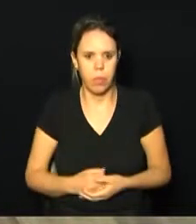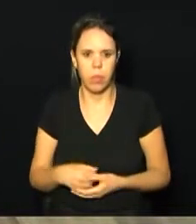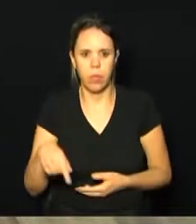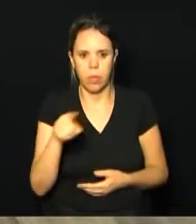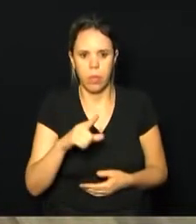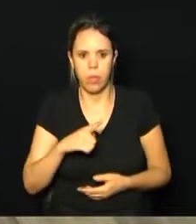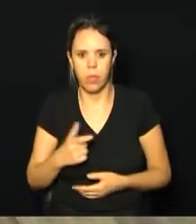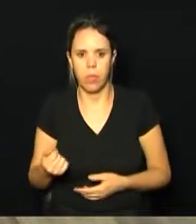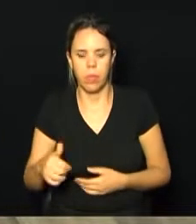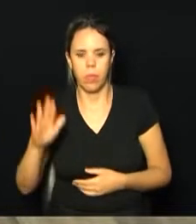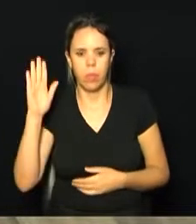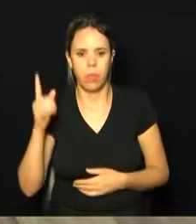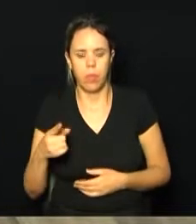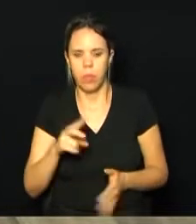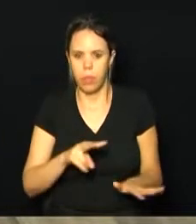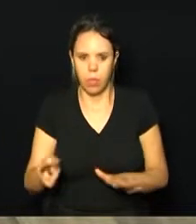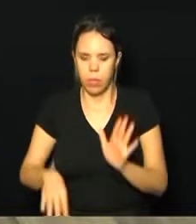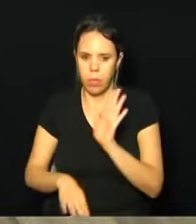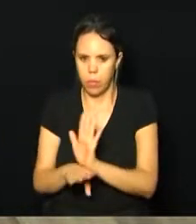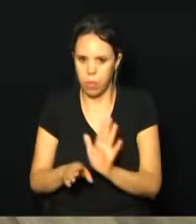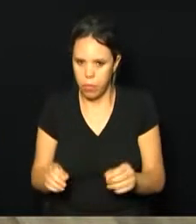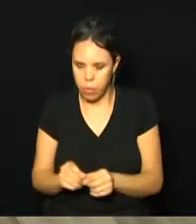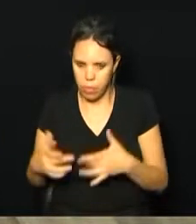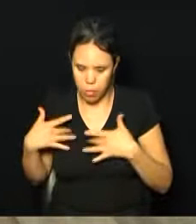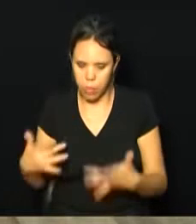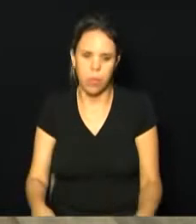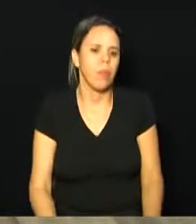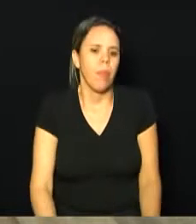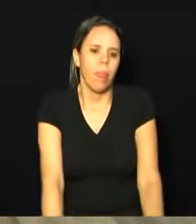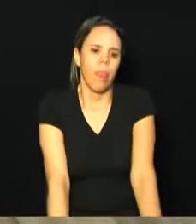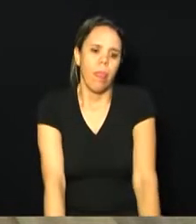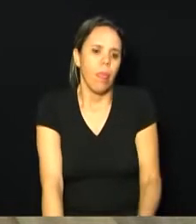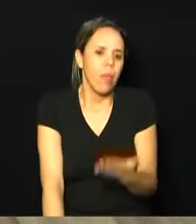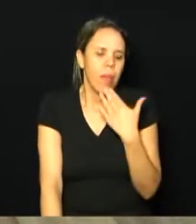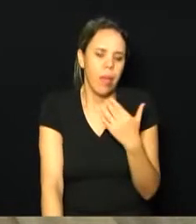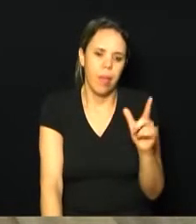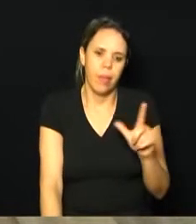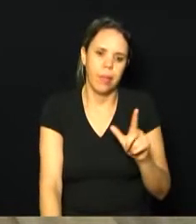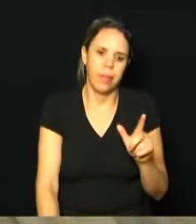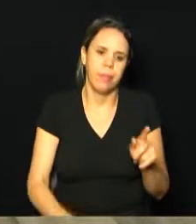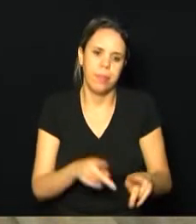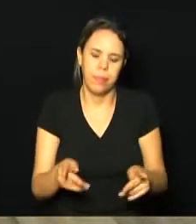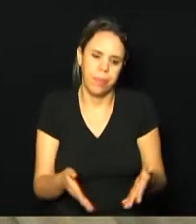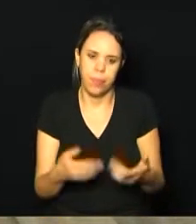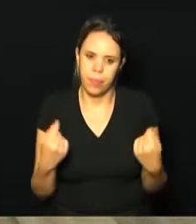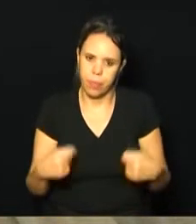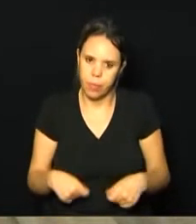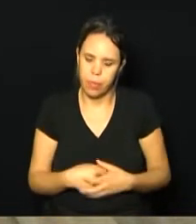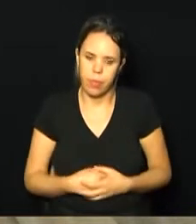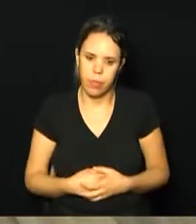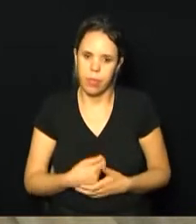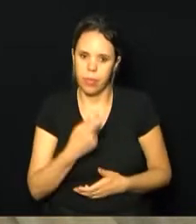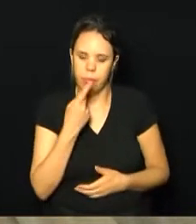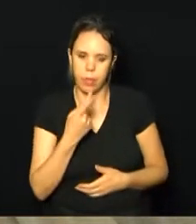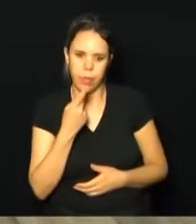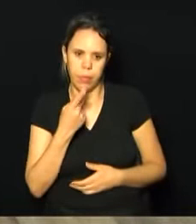você tem pouco mais de uma semana para fazer a sua doação de alimentos, claro, para quem precisa. Mirna Abreu, hora de nós